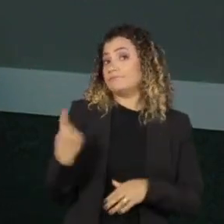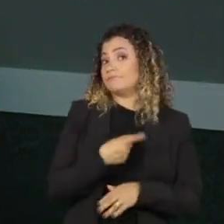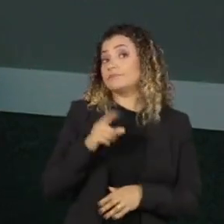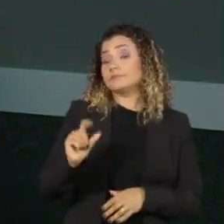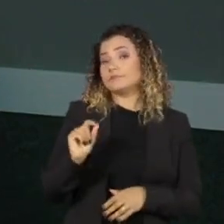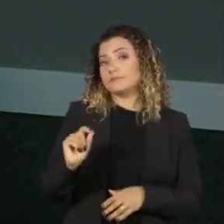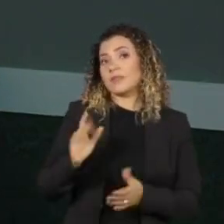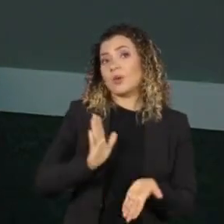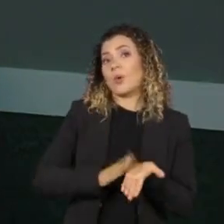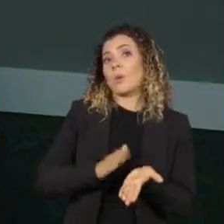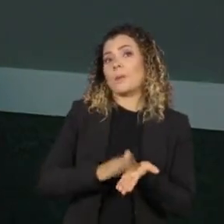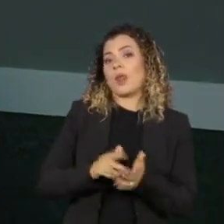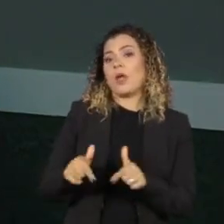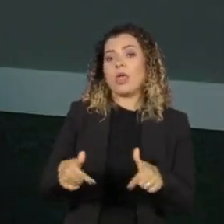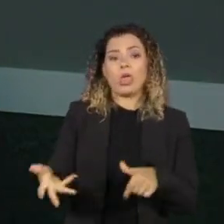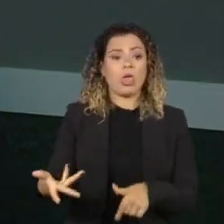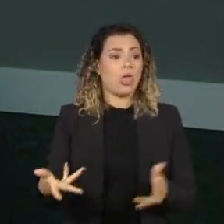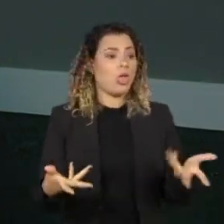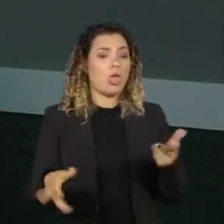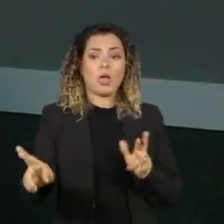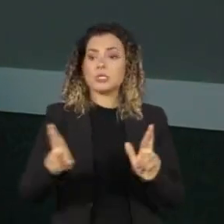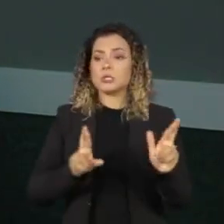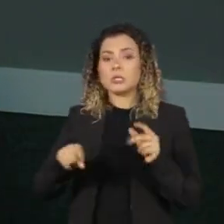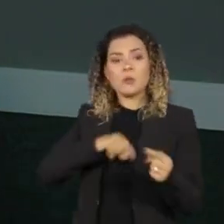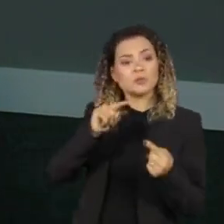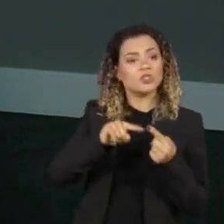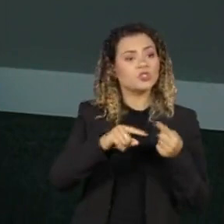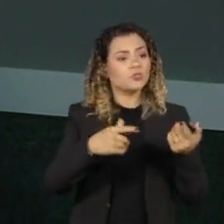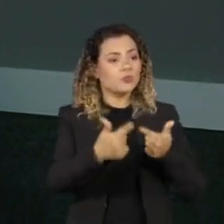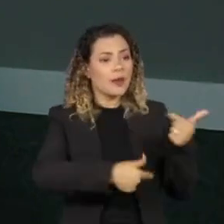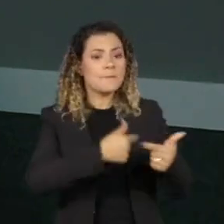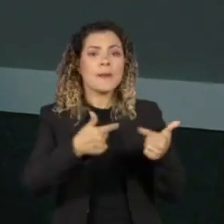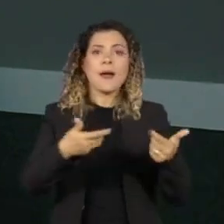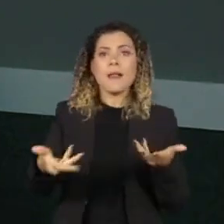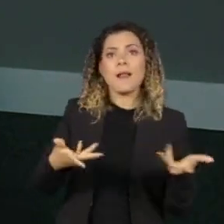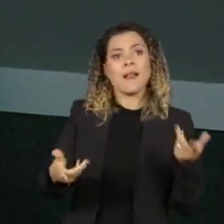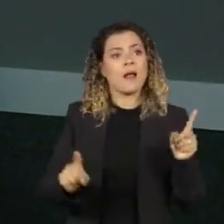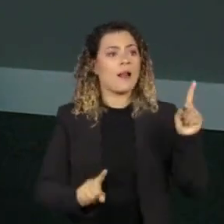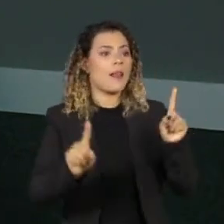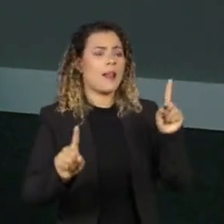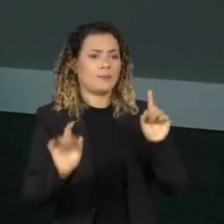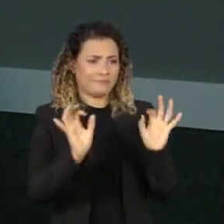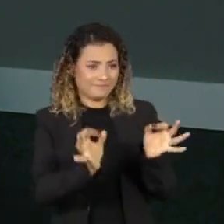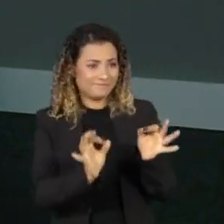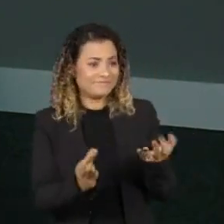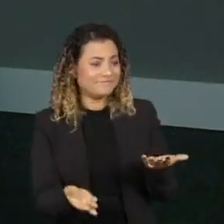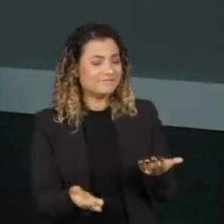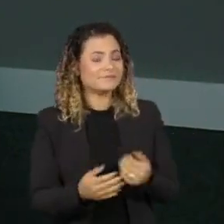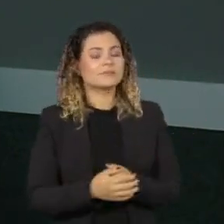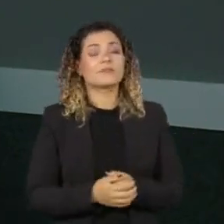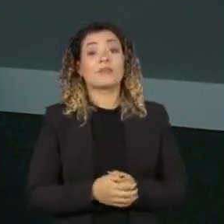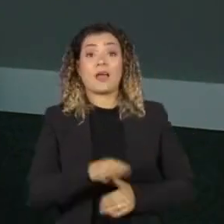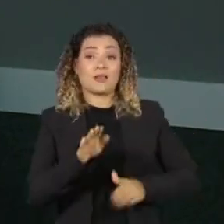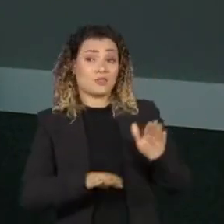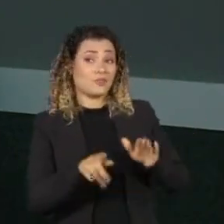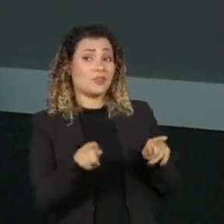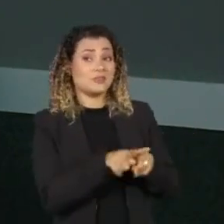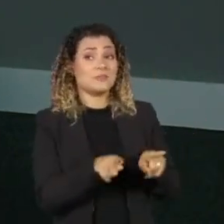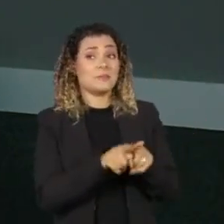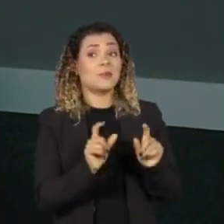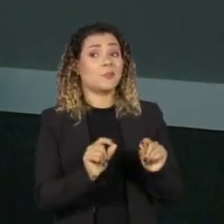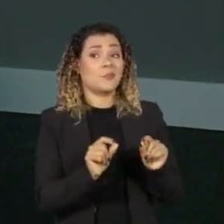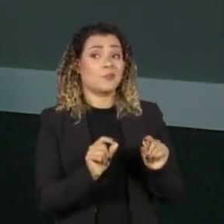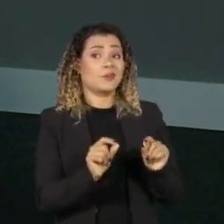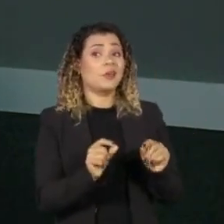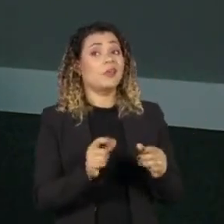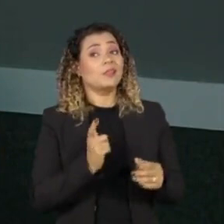tipo pela cobrança por resultados, metas no mercado de trabalho tão competitivo, né? E também, por outro